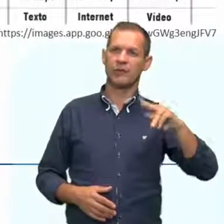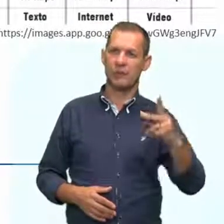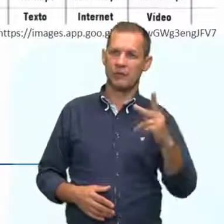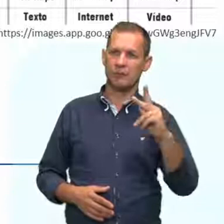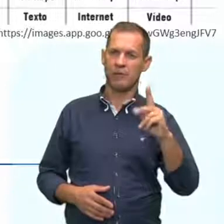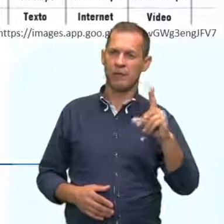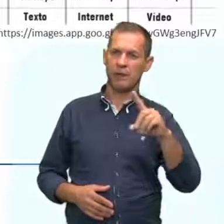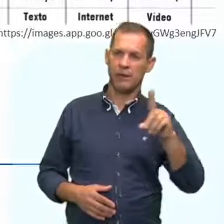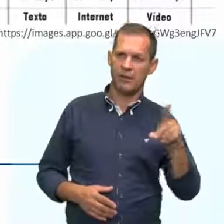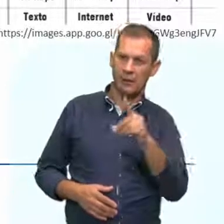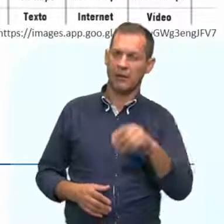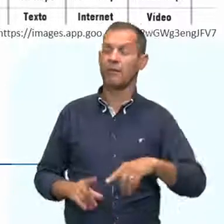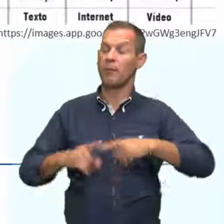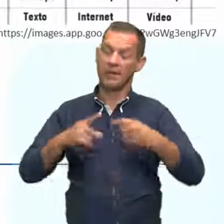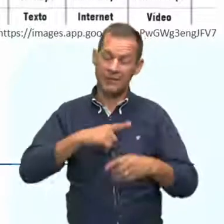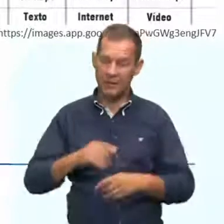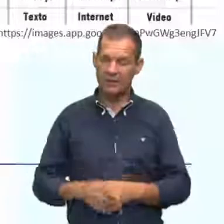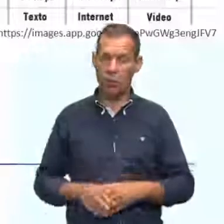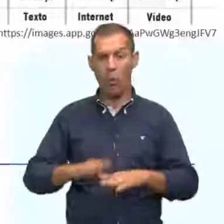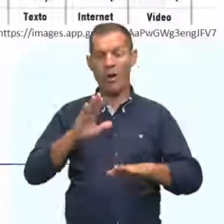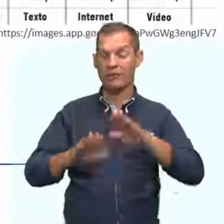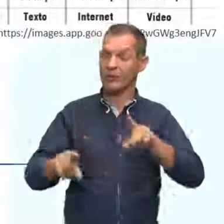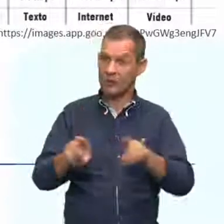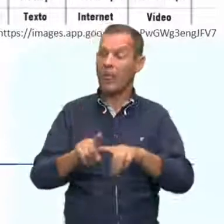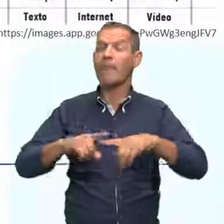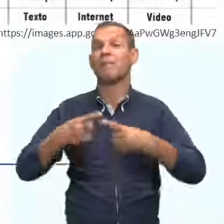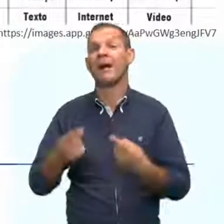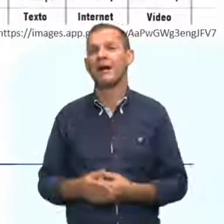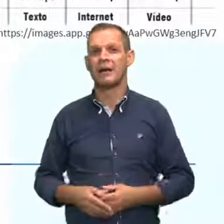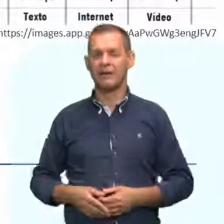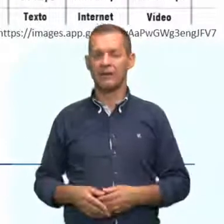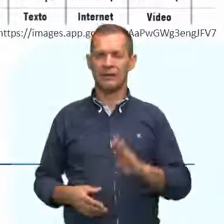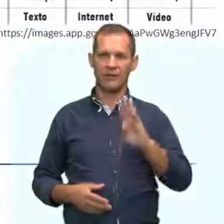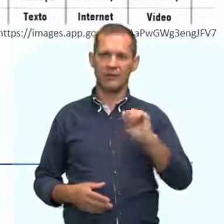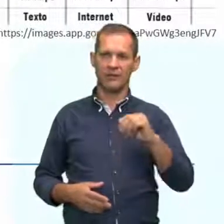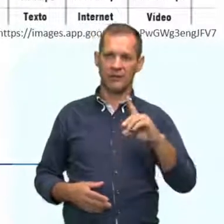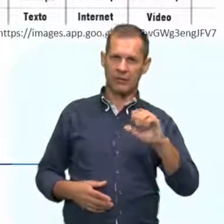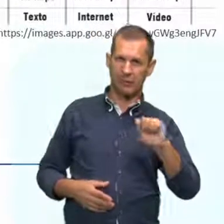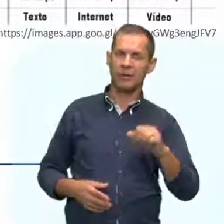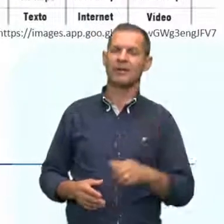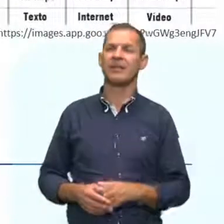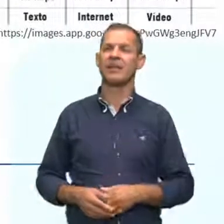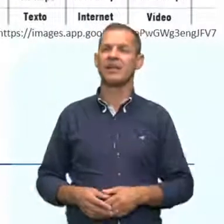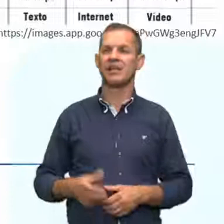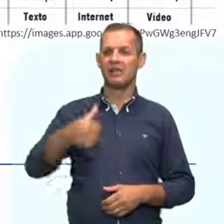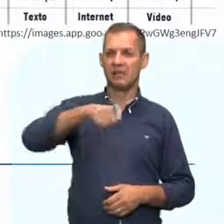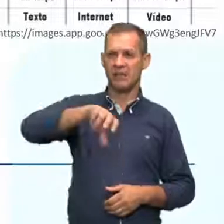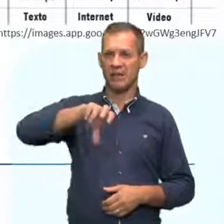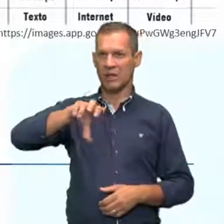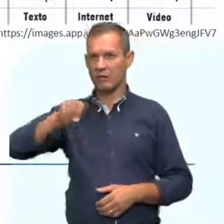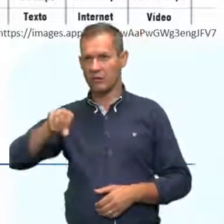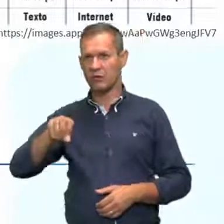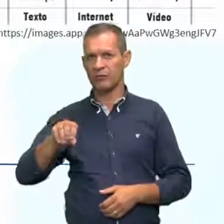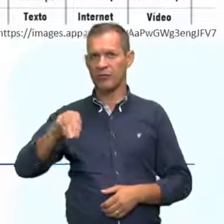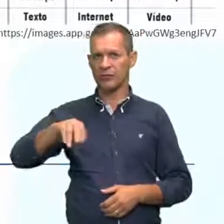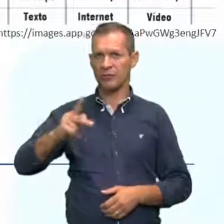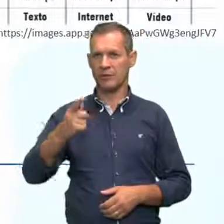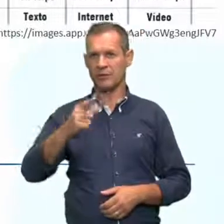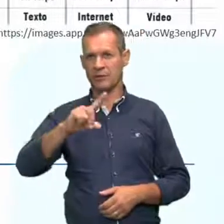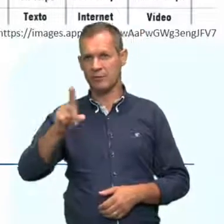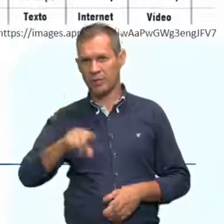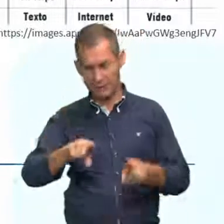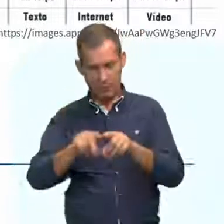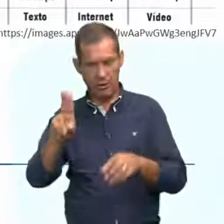É a banda de transmissão dele. Lógico, existem algumas variações, mas a banda era de 900 MHz. Ele